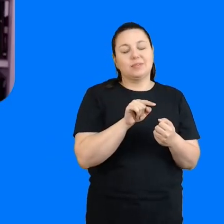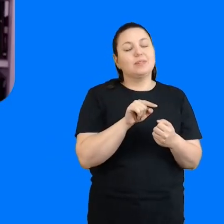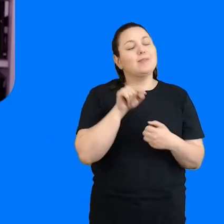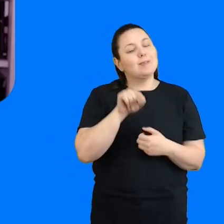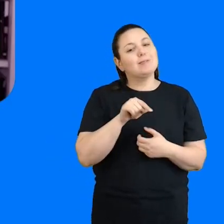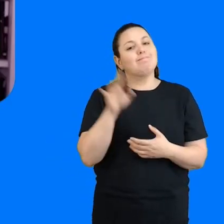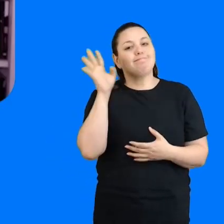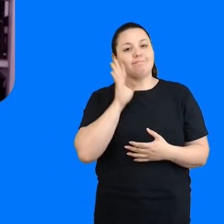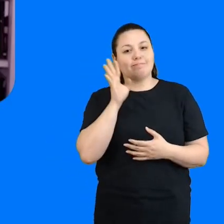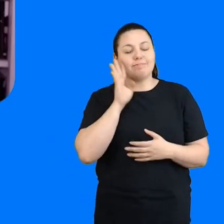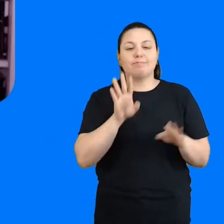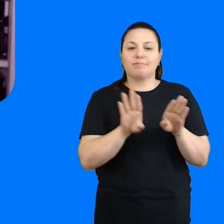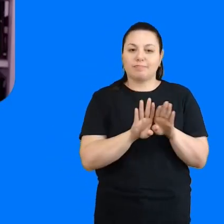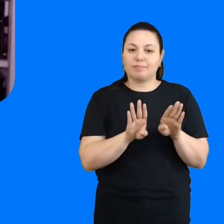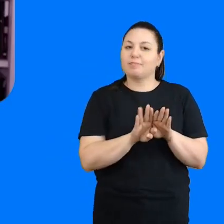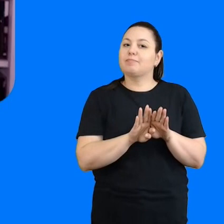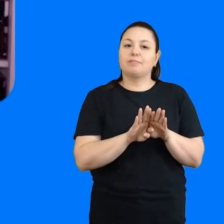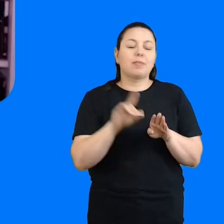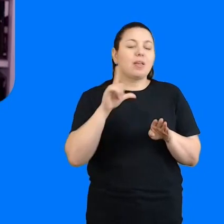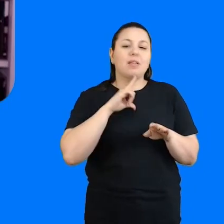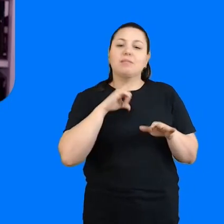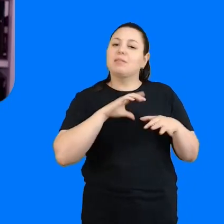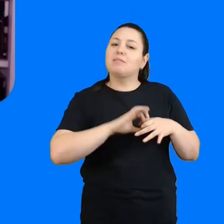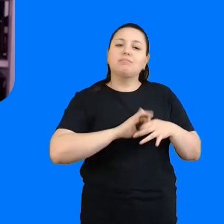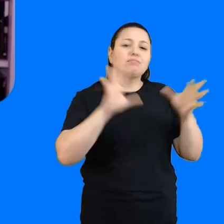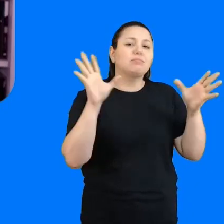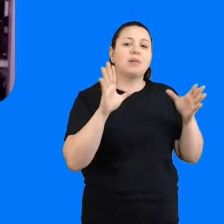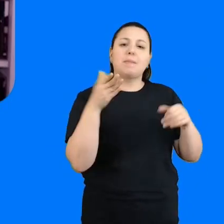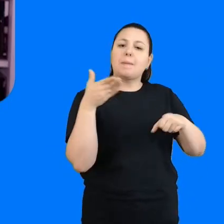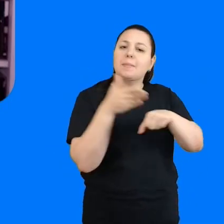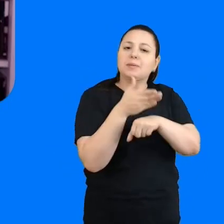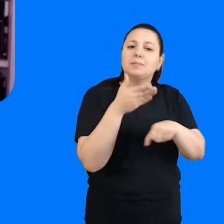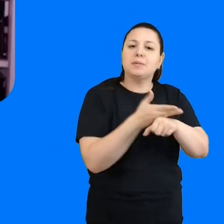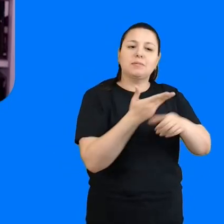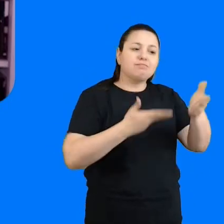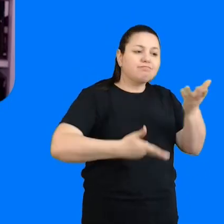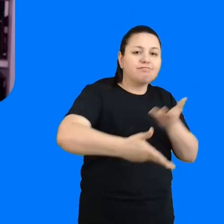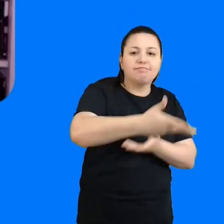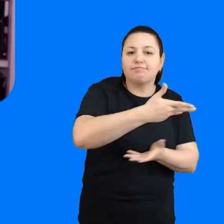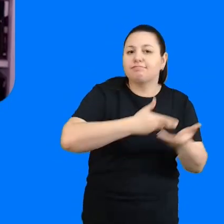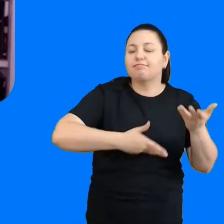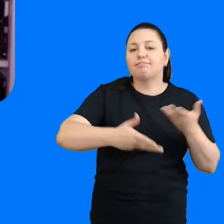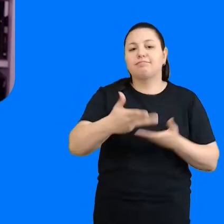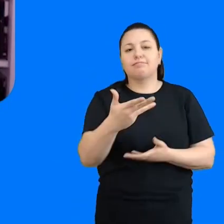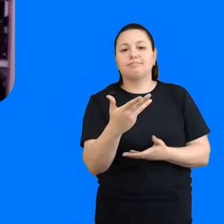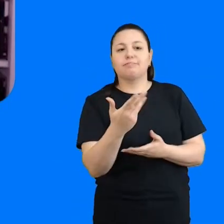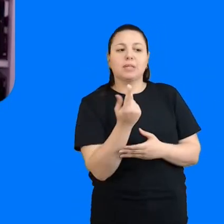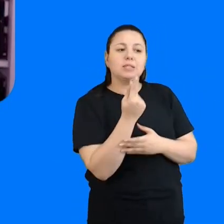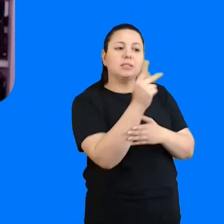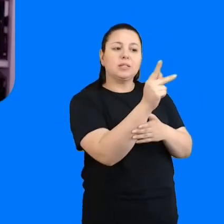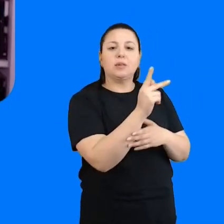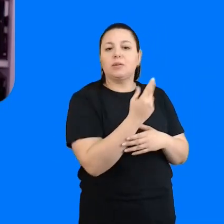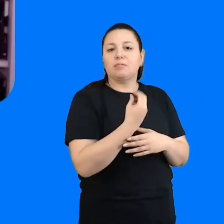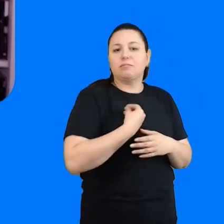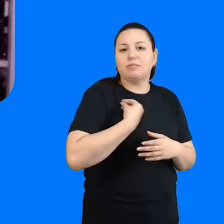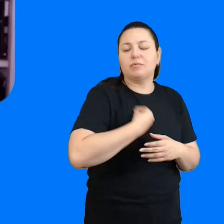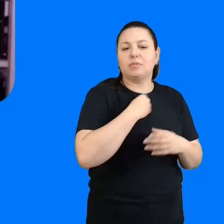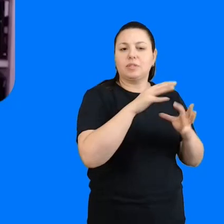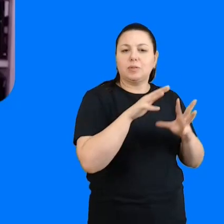está disponível para participar com o outro no seu mundo e também receber a participação do